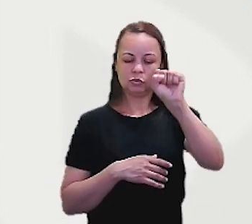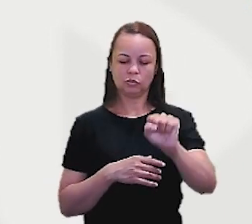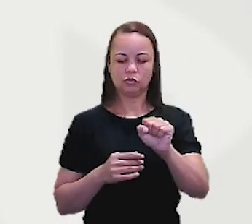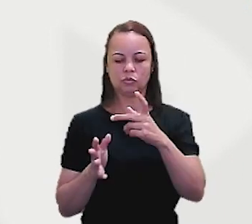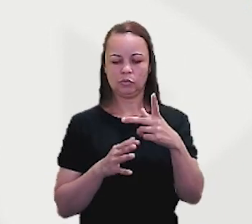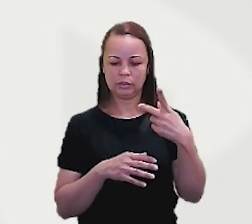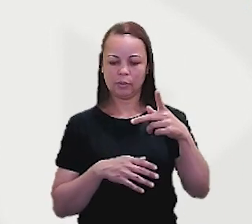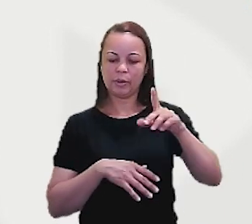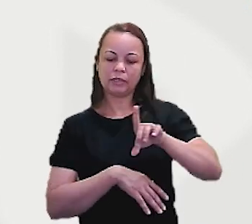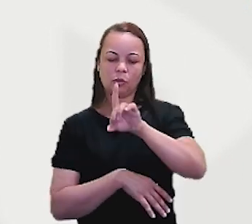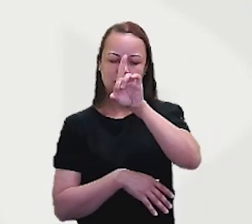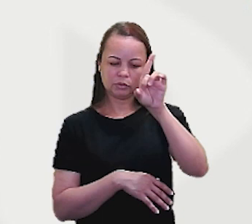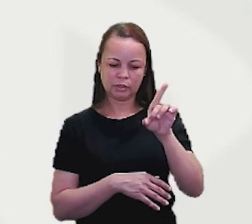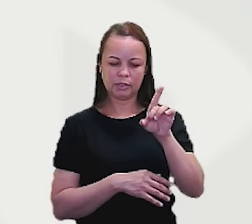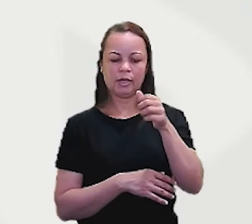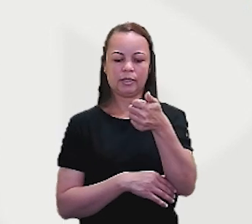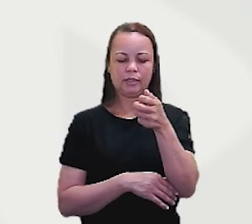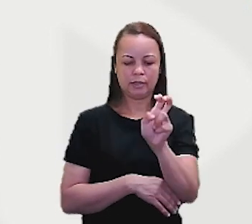República,